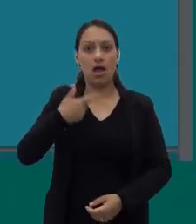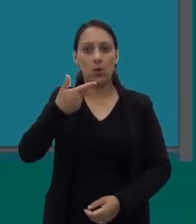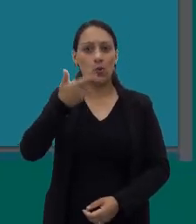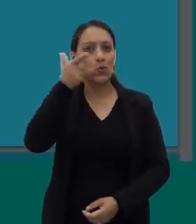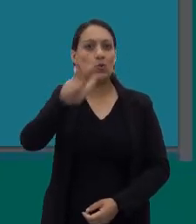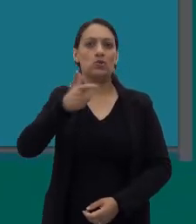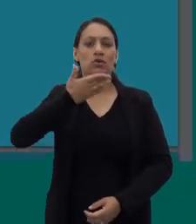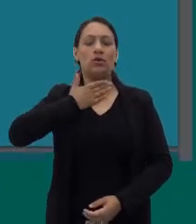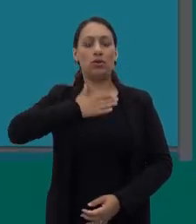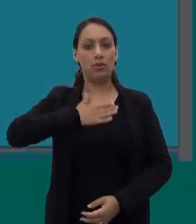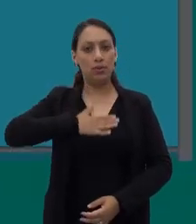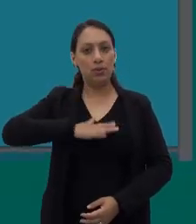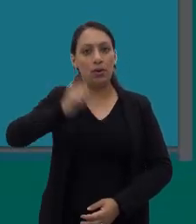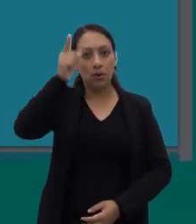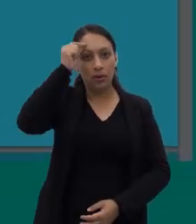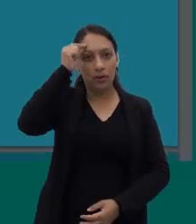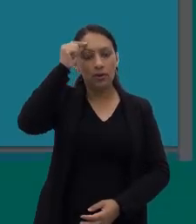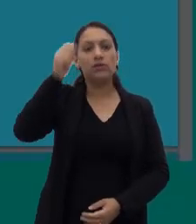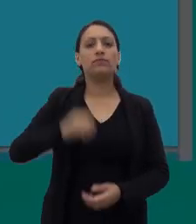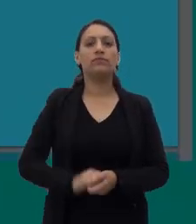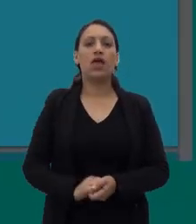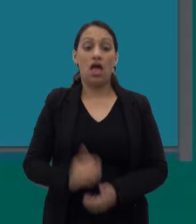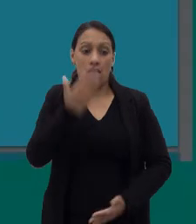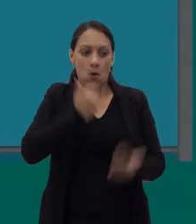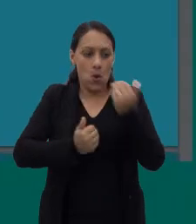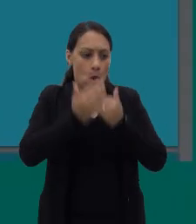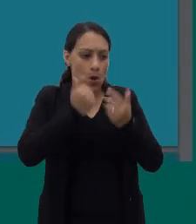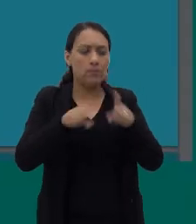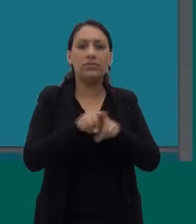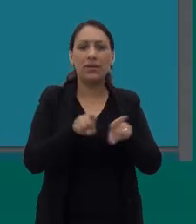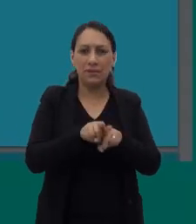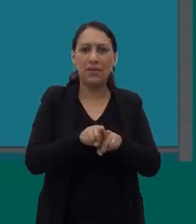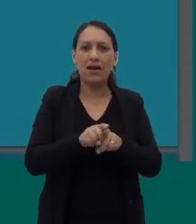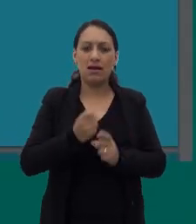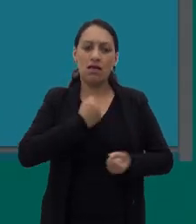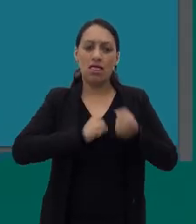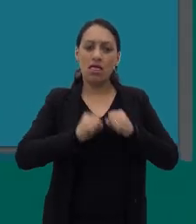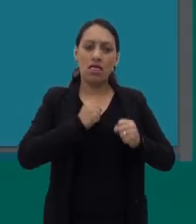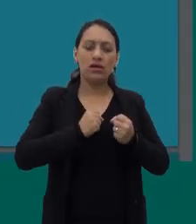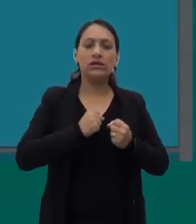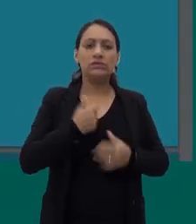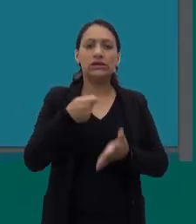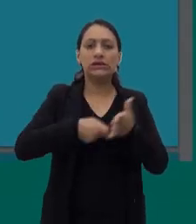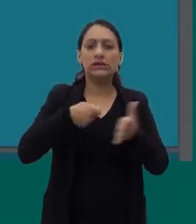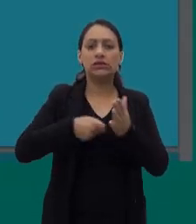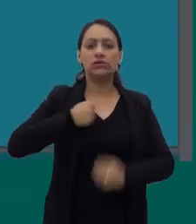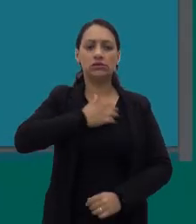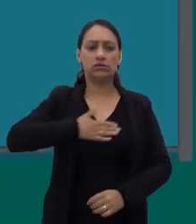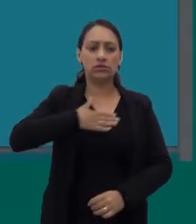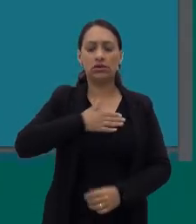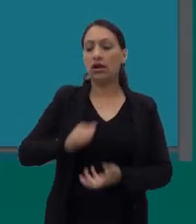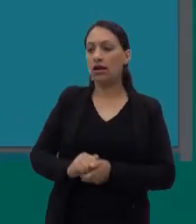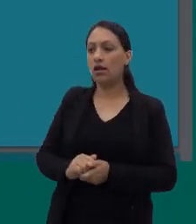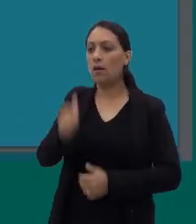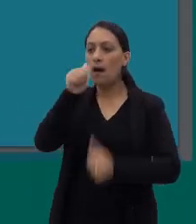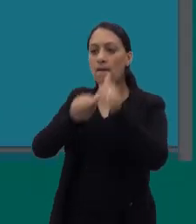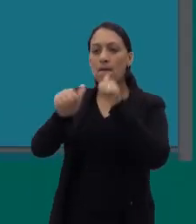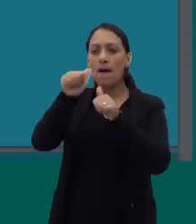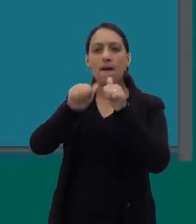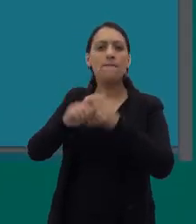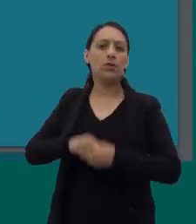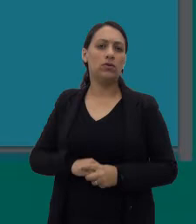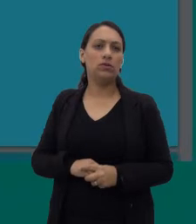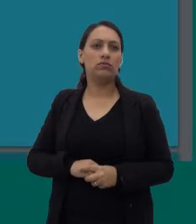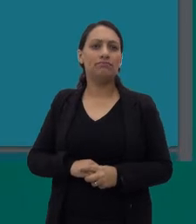Eu como para abastecer essa angústia que está aqui dentro. Eu bebo álcool para até sair um pouco dessa realidade